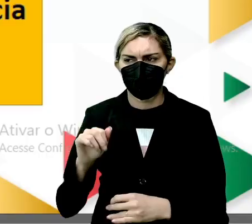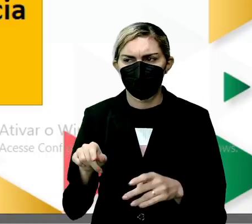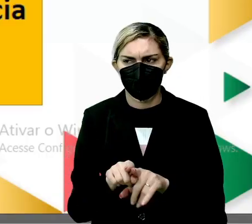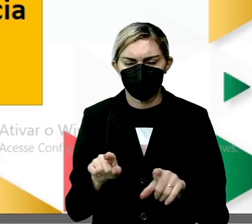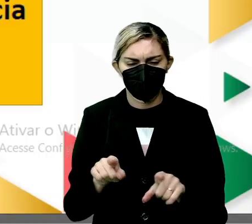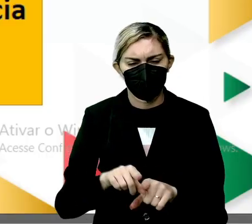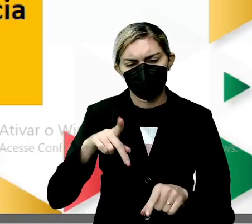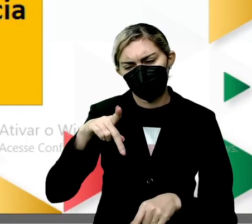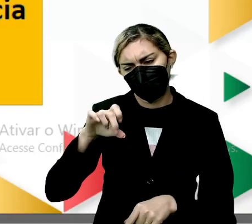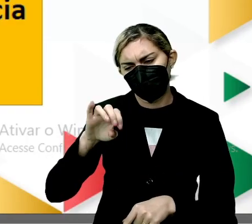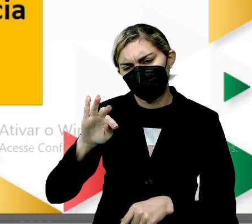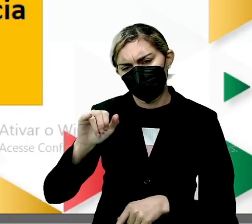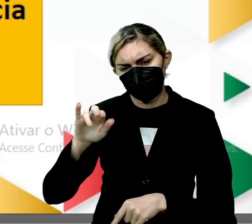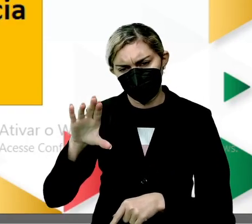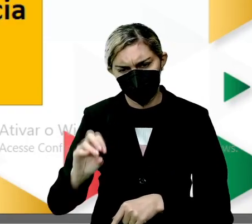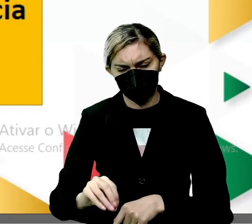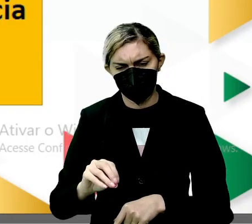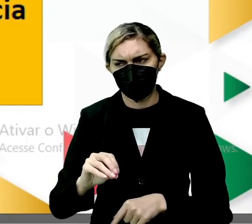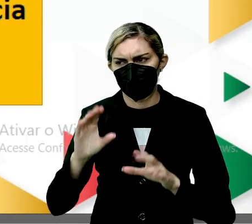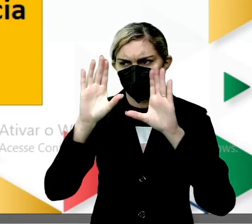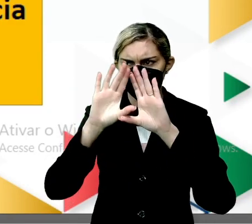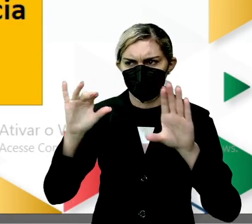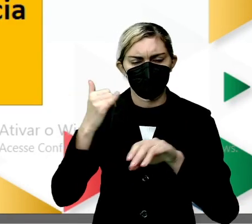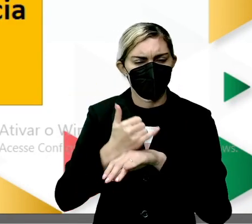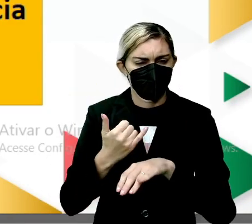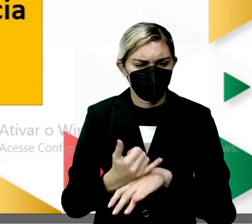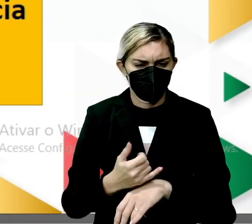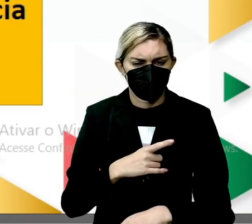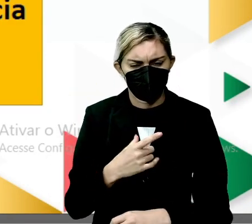do Pentateuco, que é o Céu e o Inferno. É uma obra